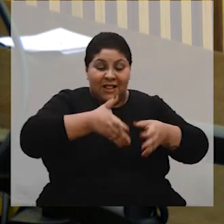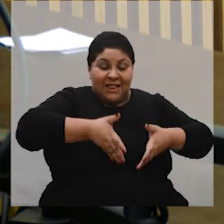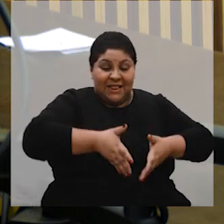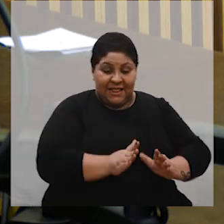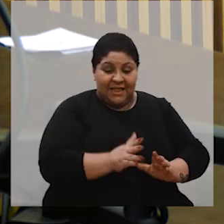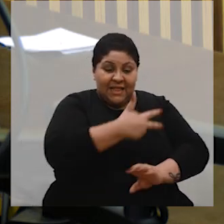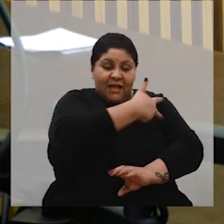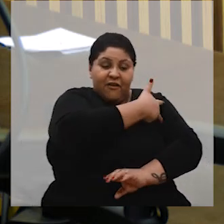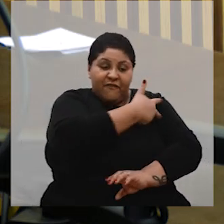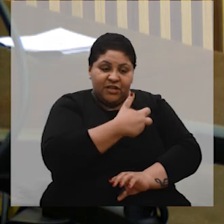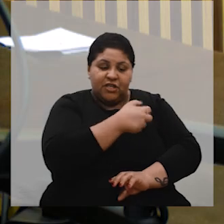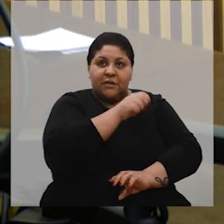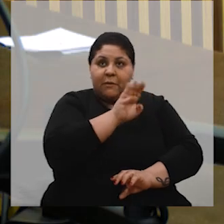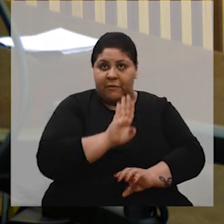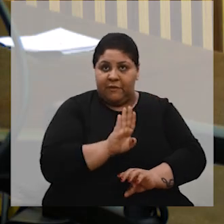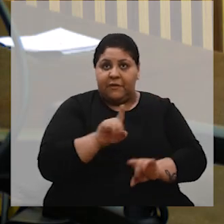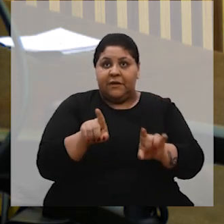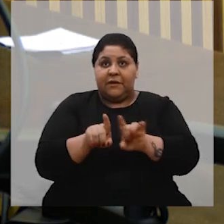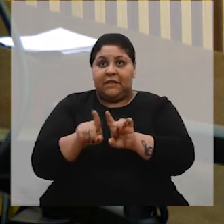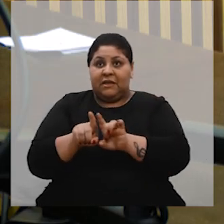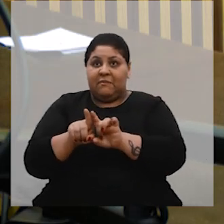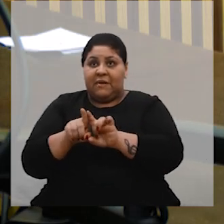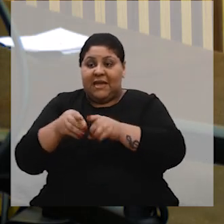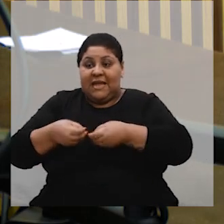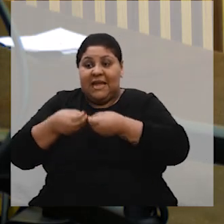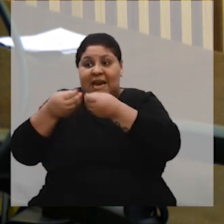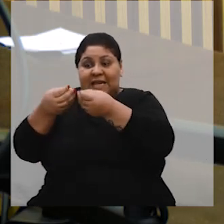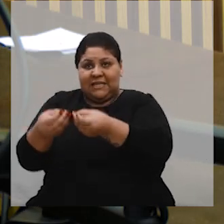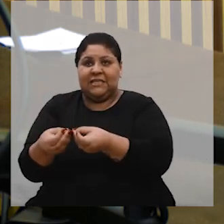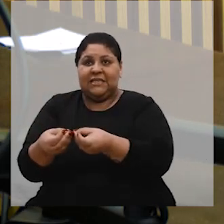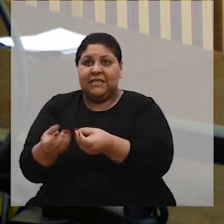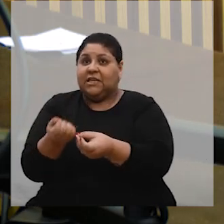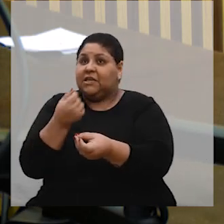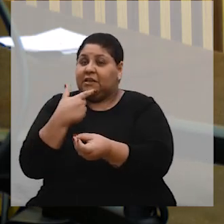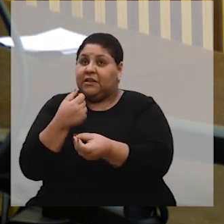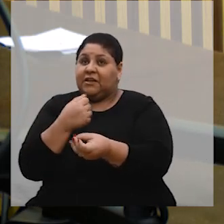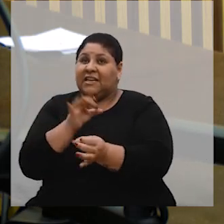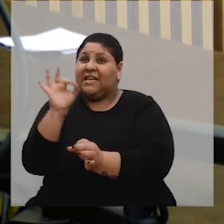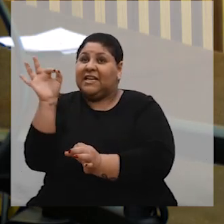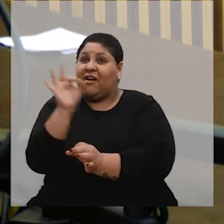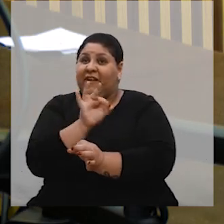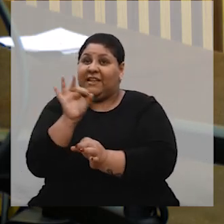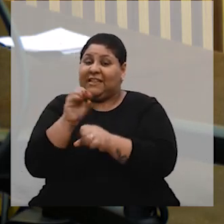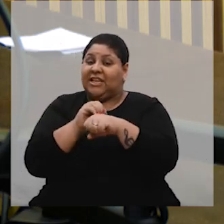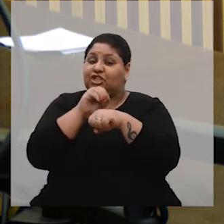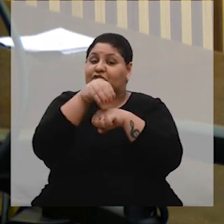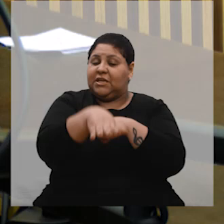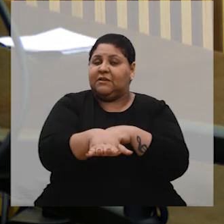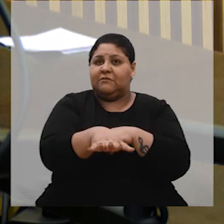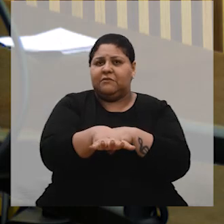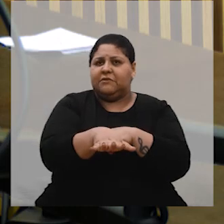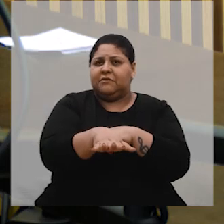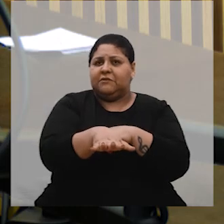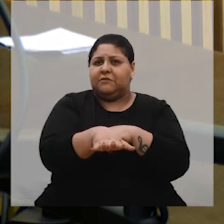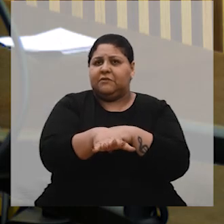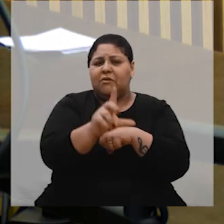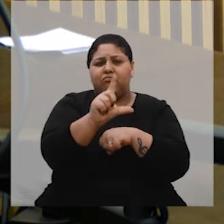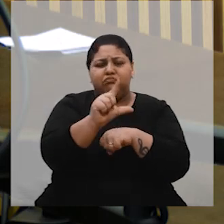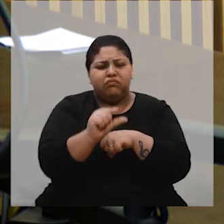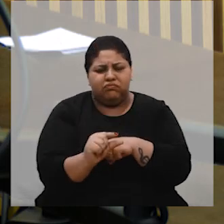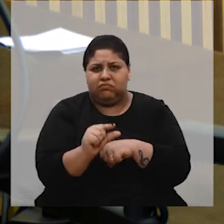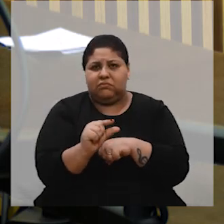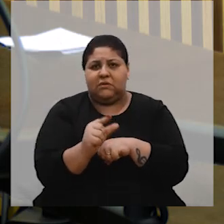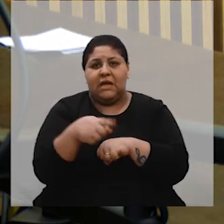da vacina da hepatite B, ele também receber essa imunoglobulina. E aí a taxa de transmissão é muito,